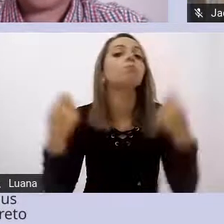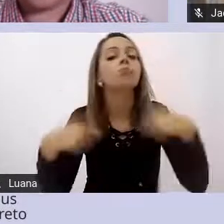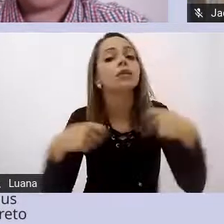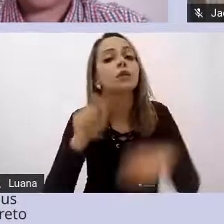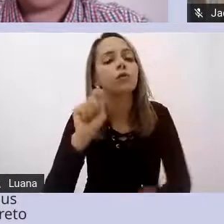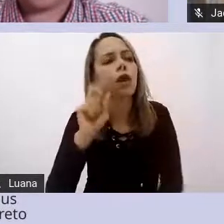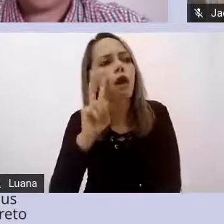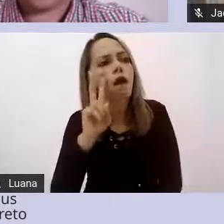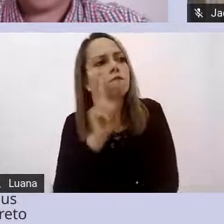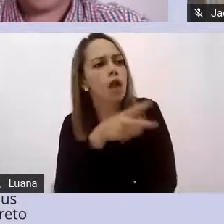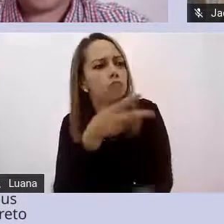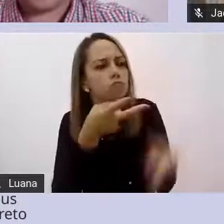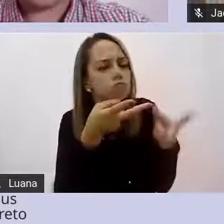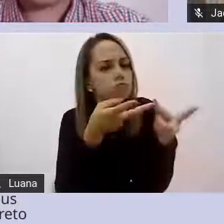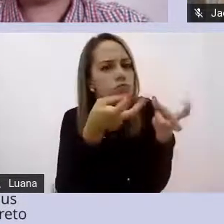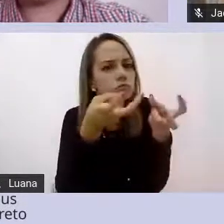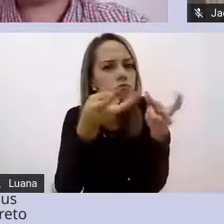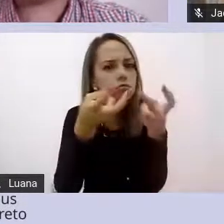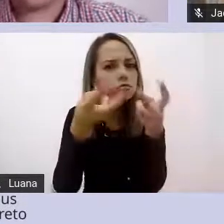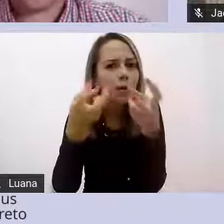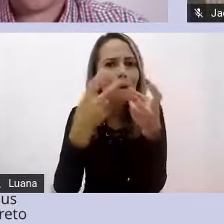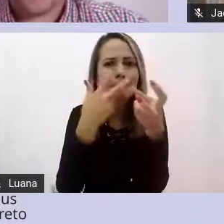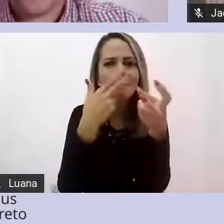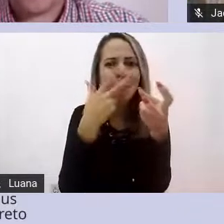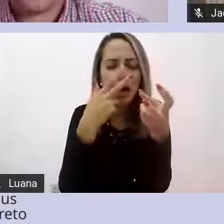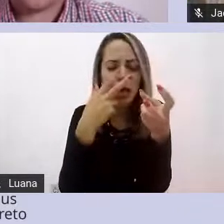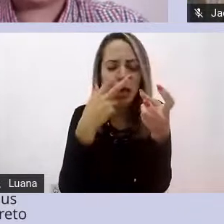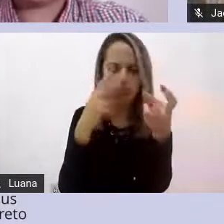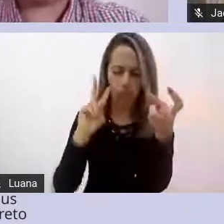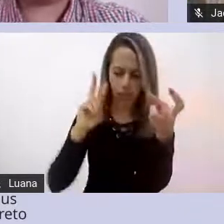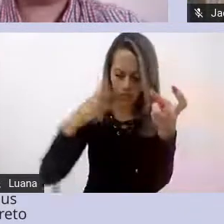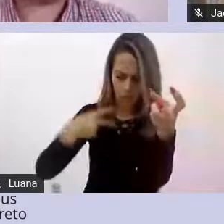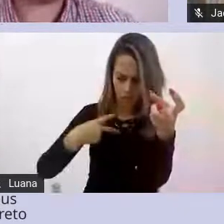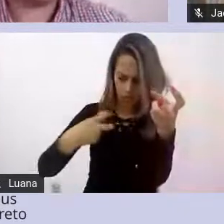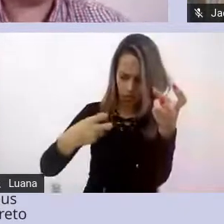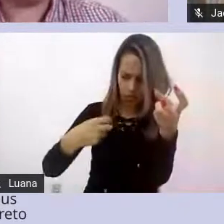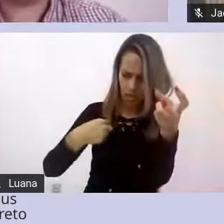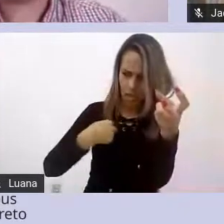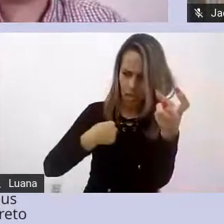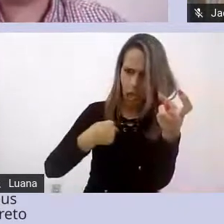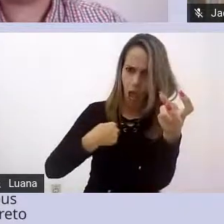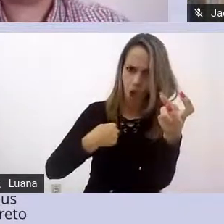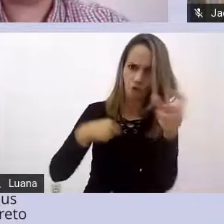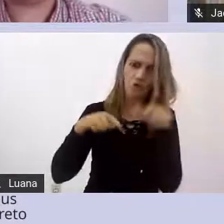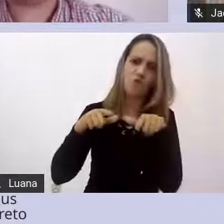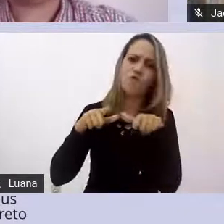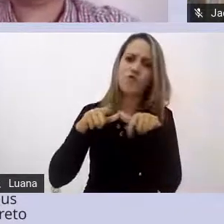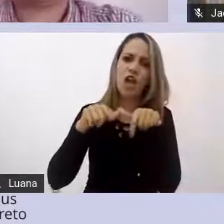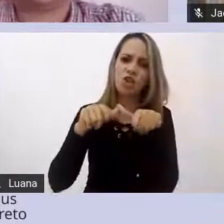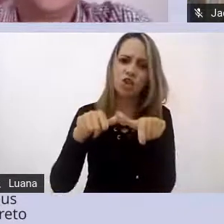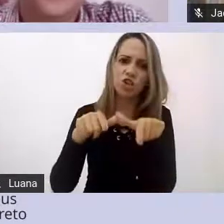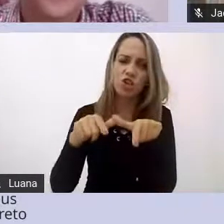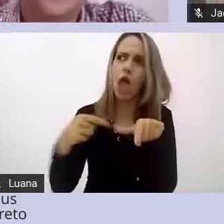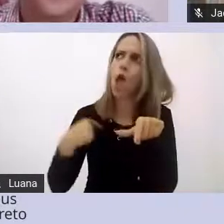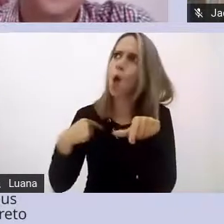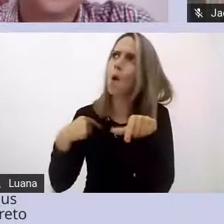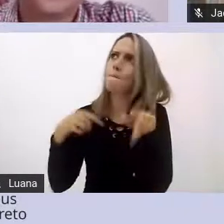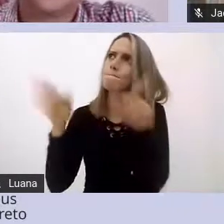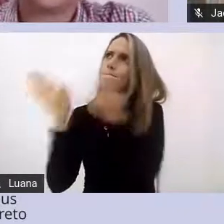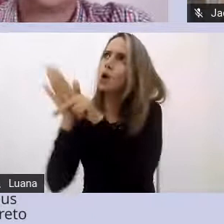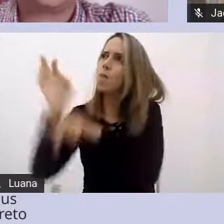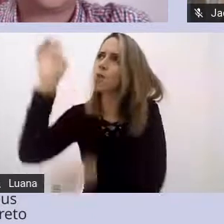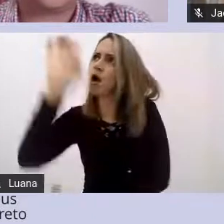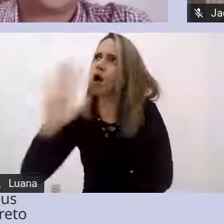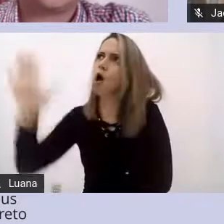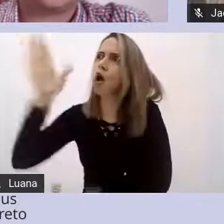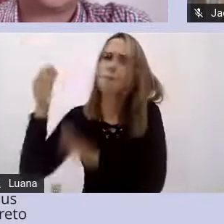exoticizante, como se a gente fosse sempre um viajante europeu chegando aqui e falando, nossa, Semente de baru é uma coisa